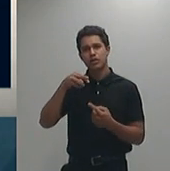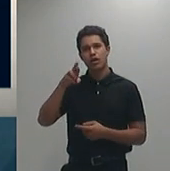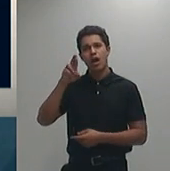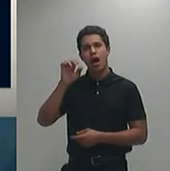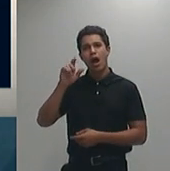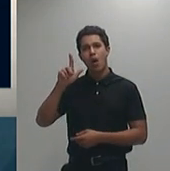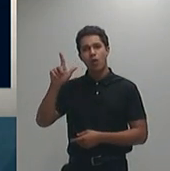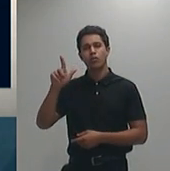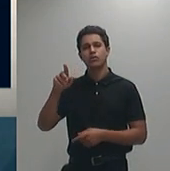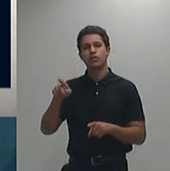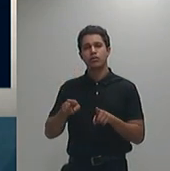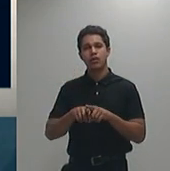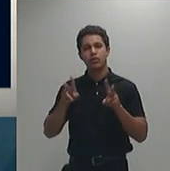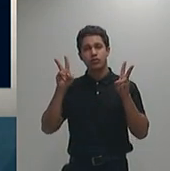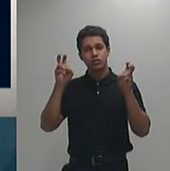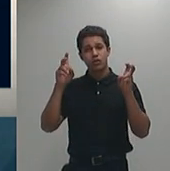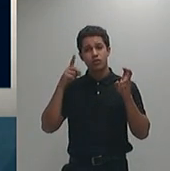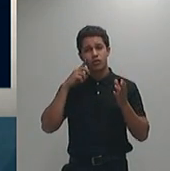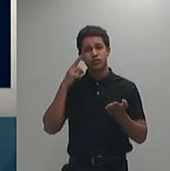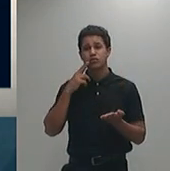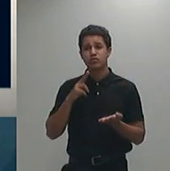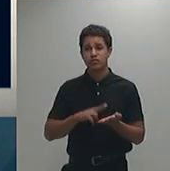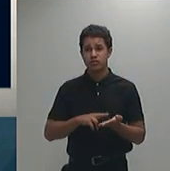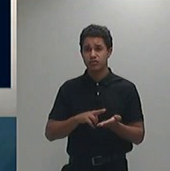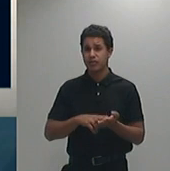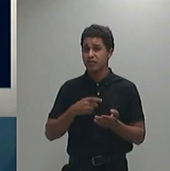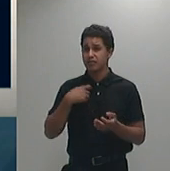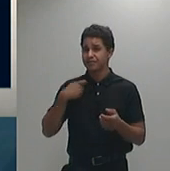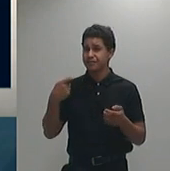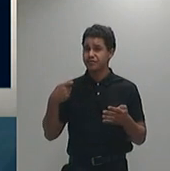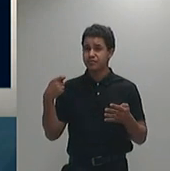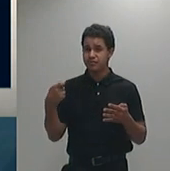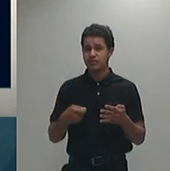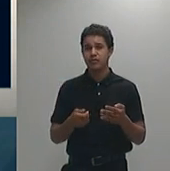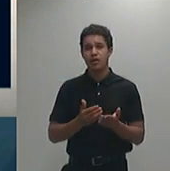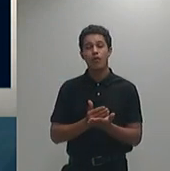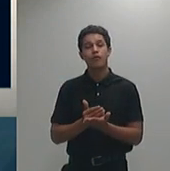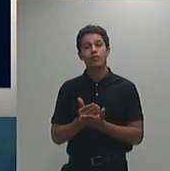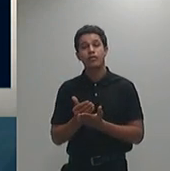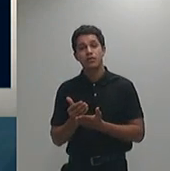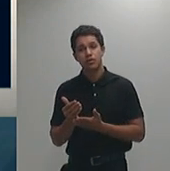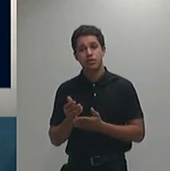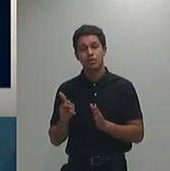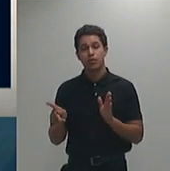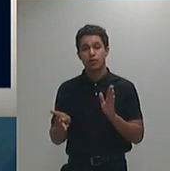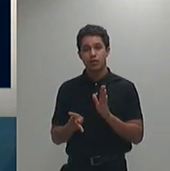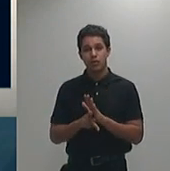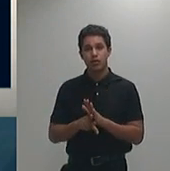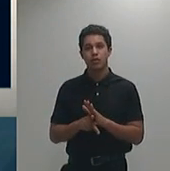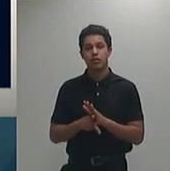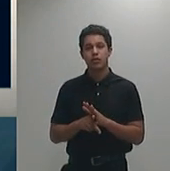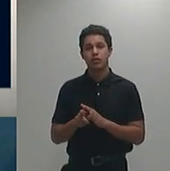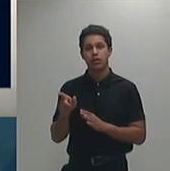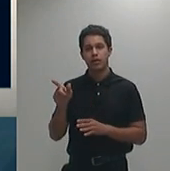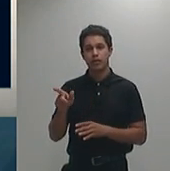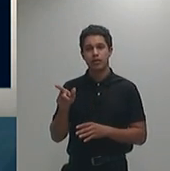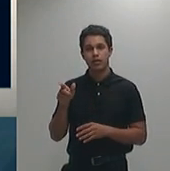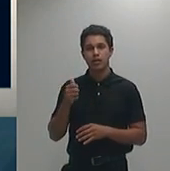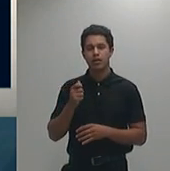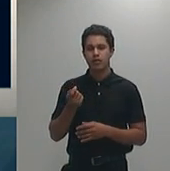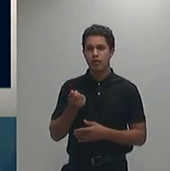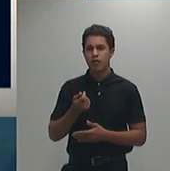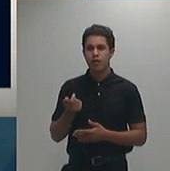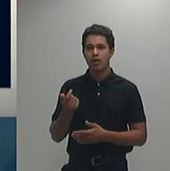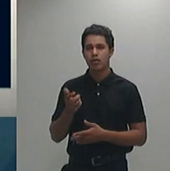sobre o comprimento de sentença que foi iniciado pelo patrono do credor dos honorários